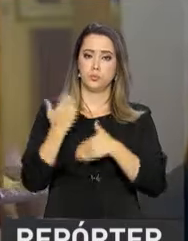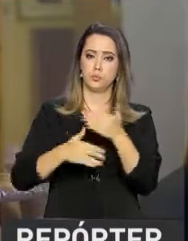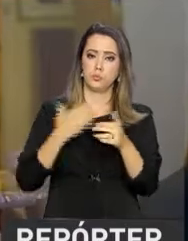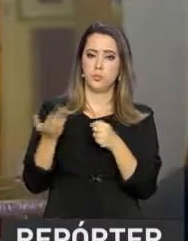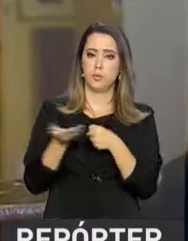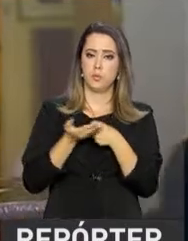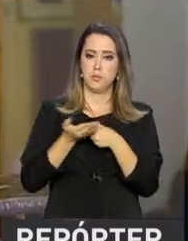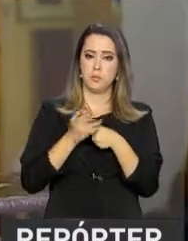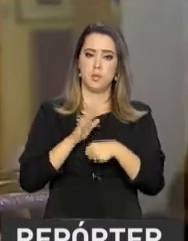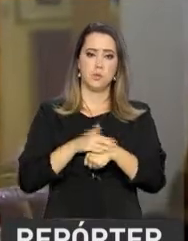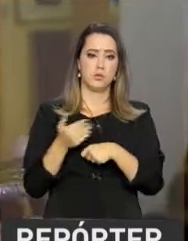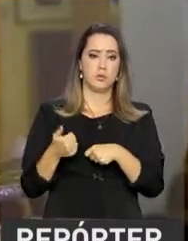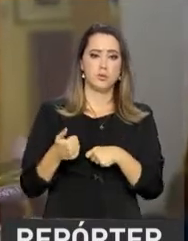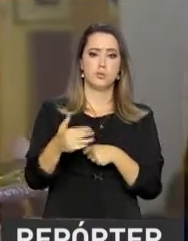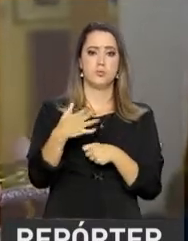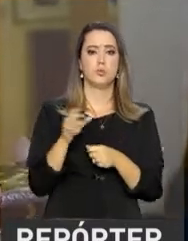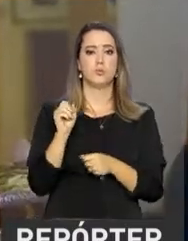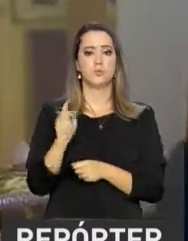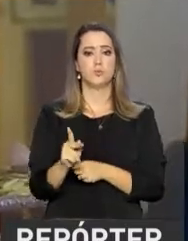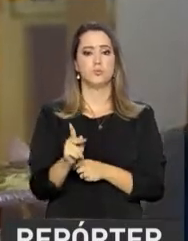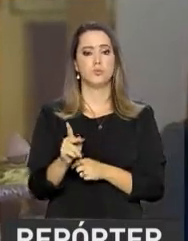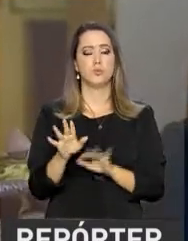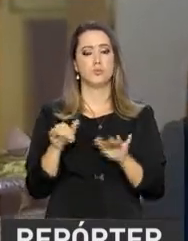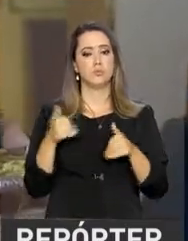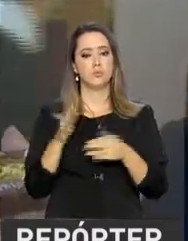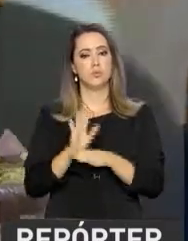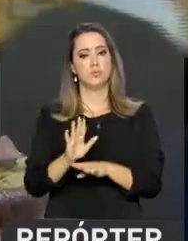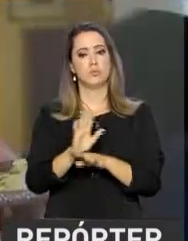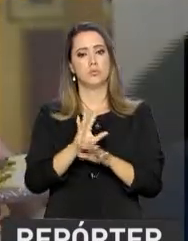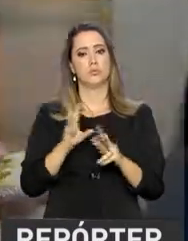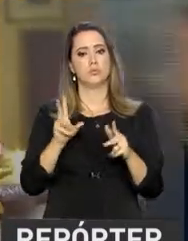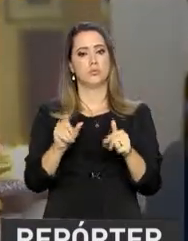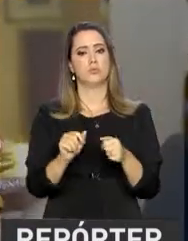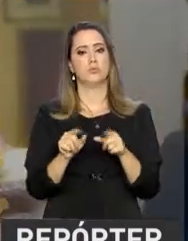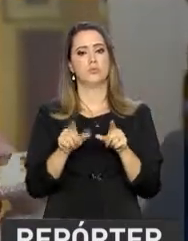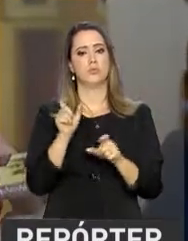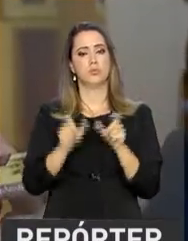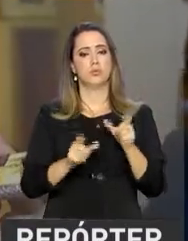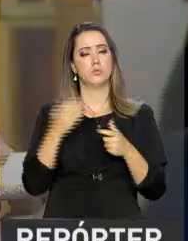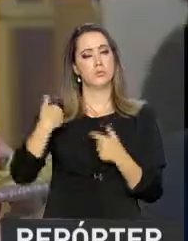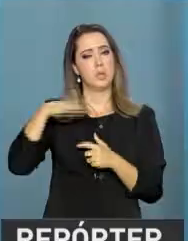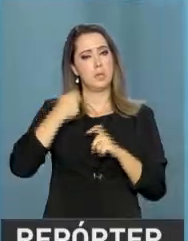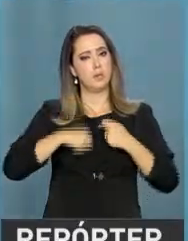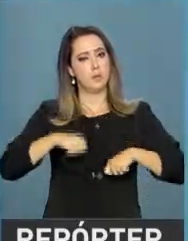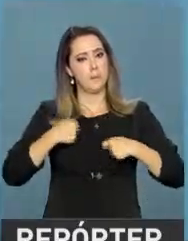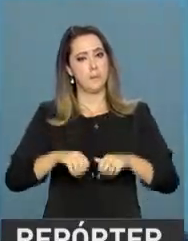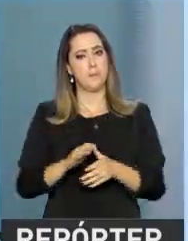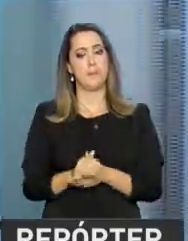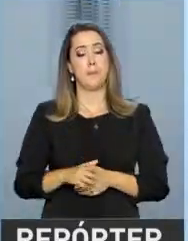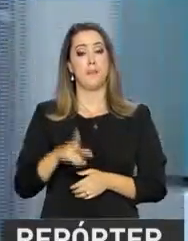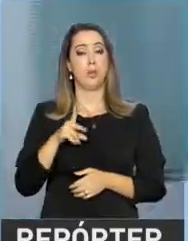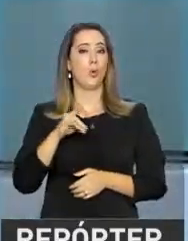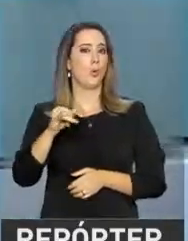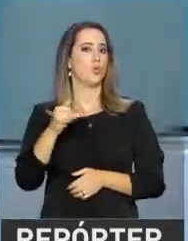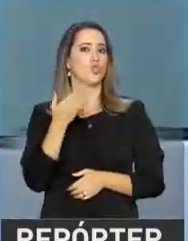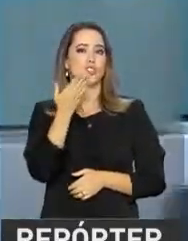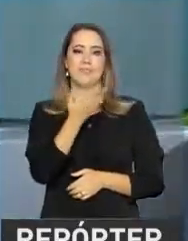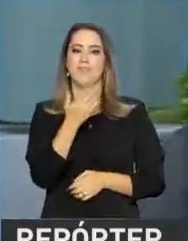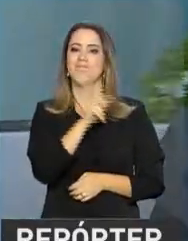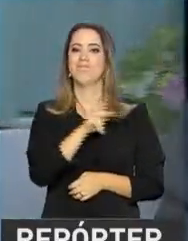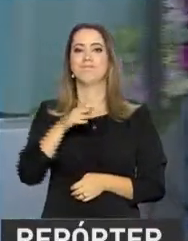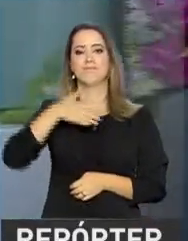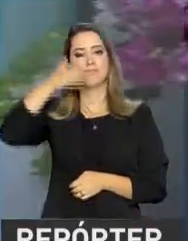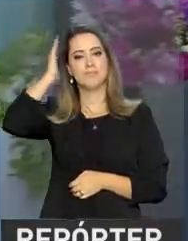médio prazo da Previdência, portanto de ajudar sobretudo aqueles que mais necessitam. O dia do presidente Michel Temer